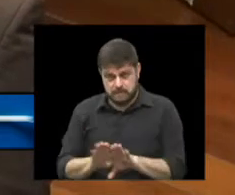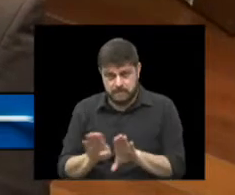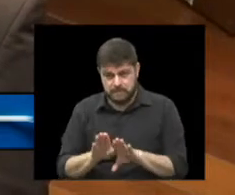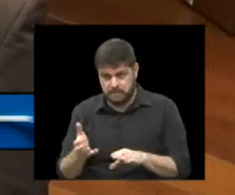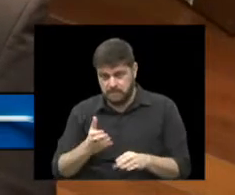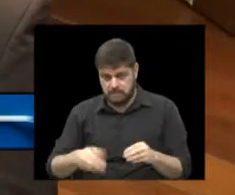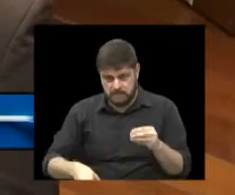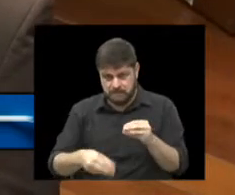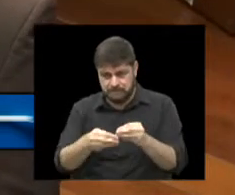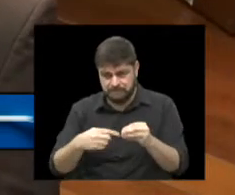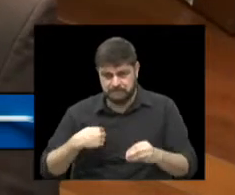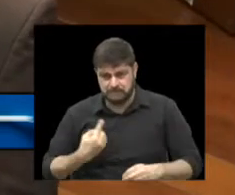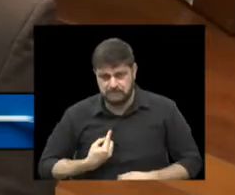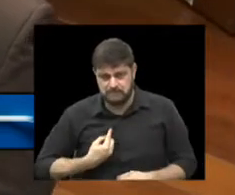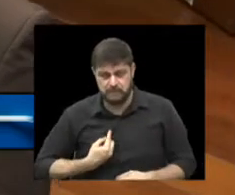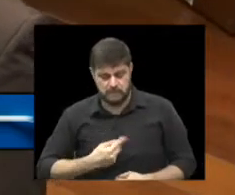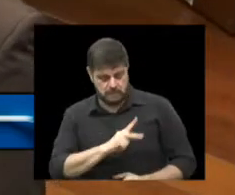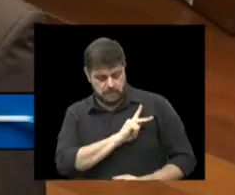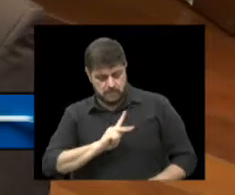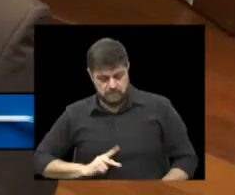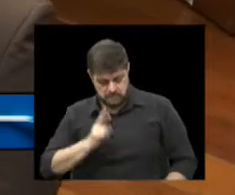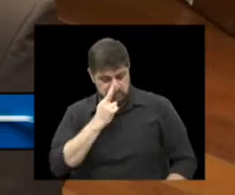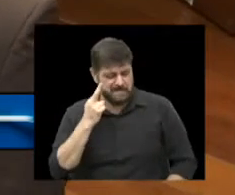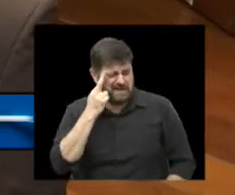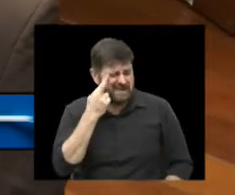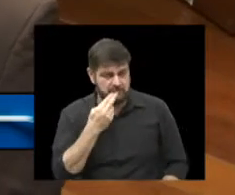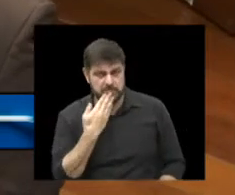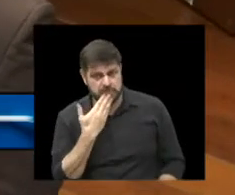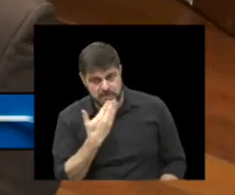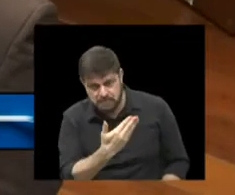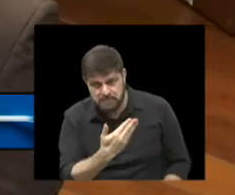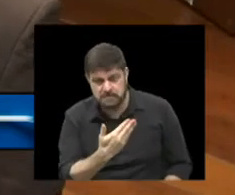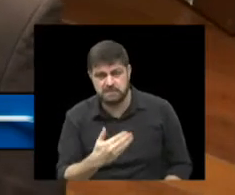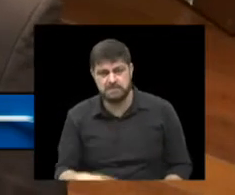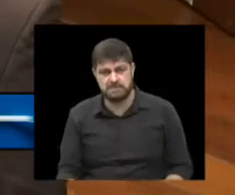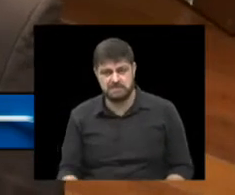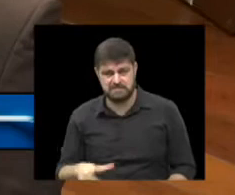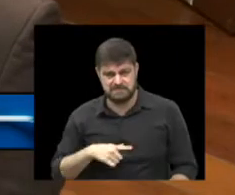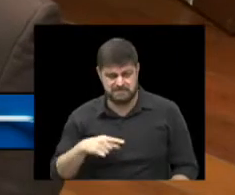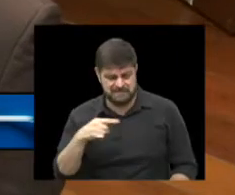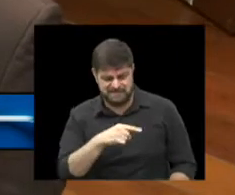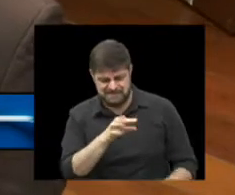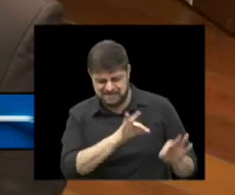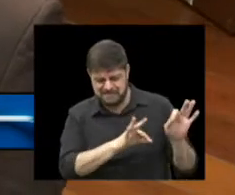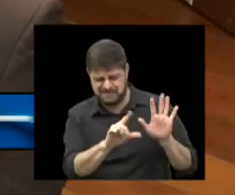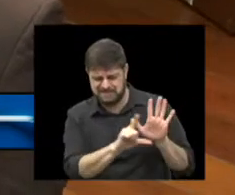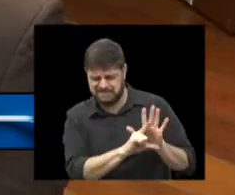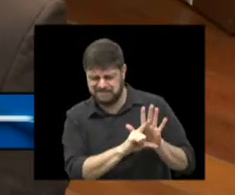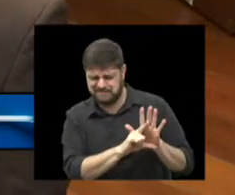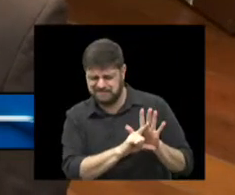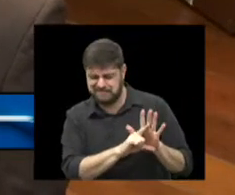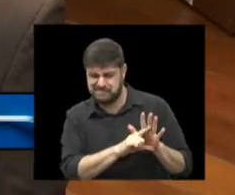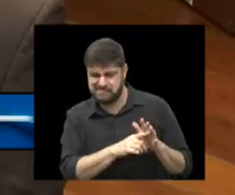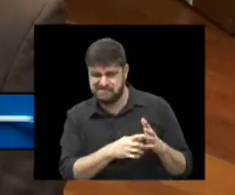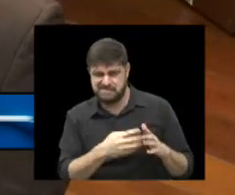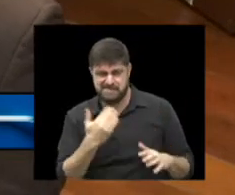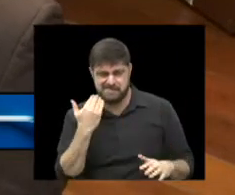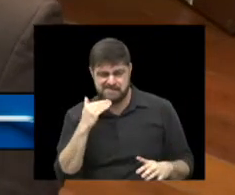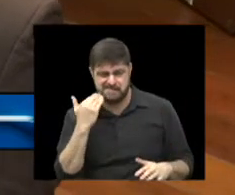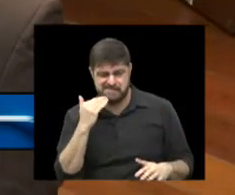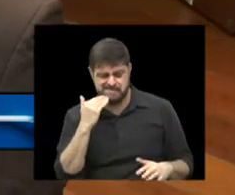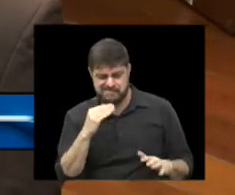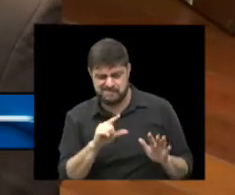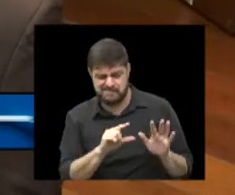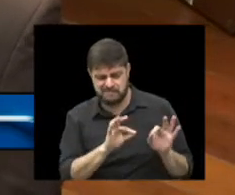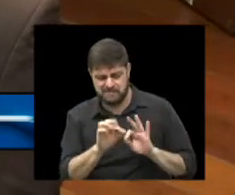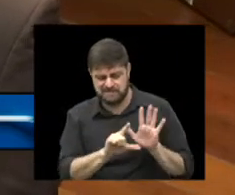o pedido que fizemos à presidência dessa casa de verificar a admissibilidade desse projeto, pois é uma lei complementar